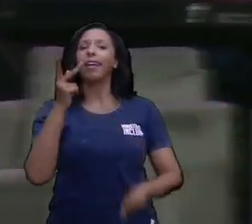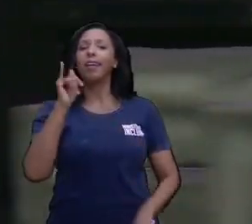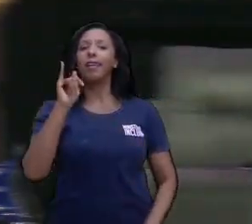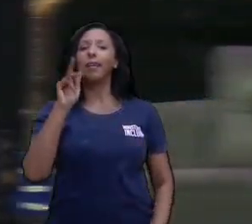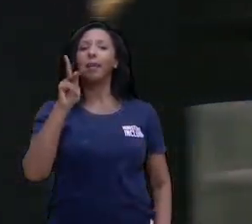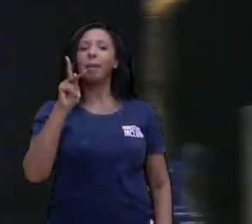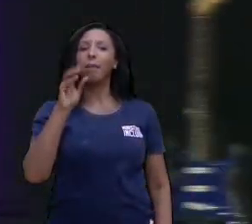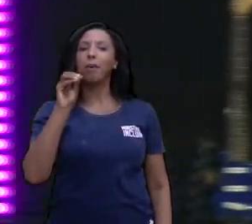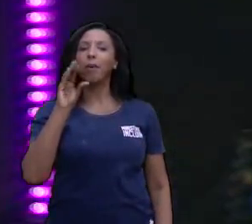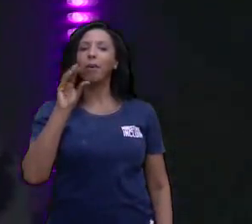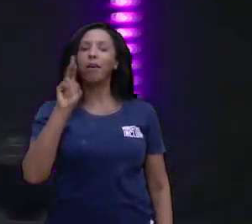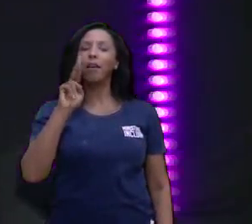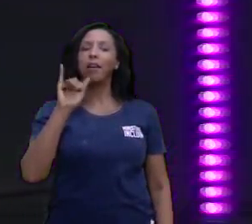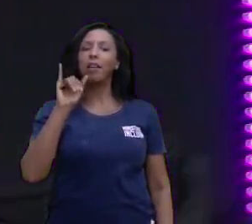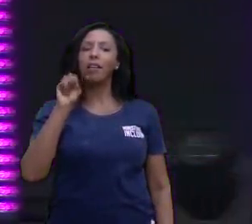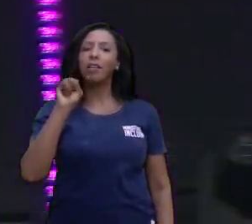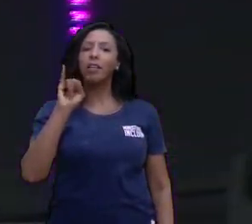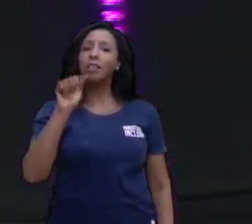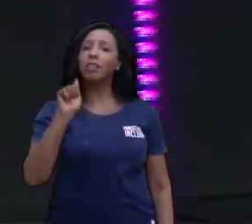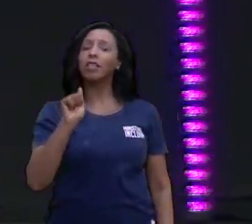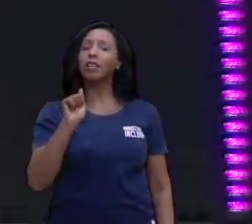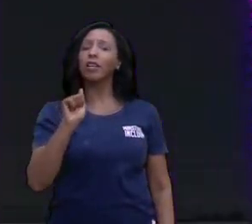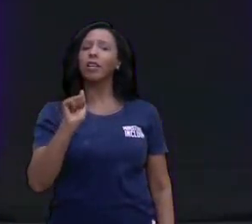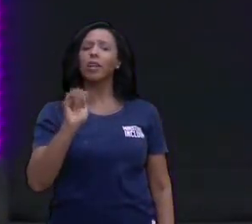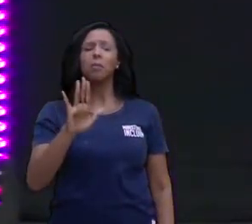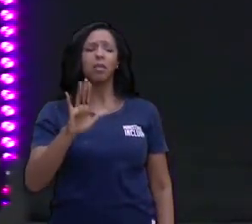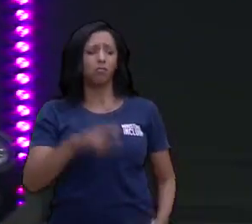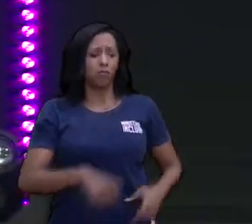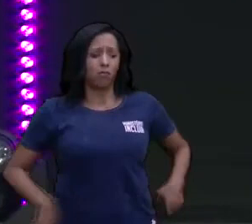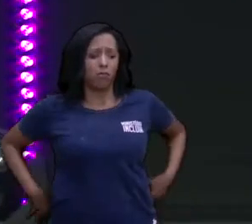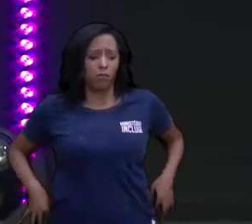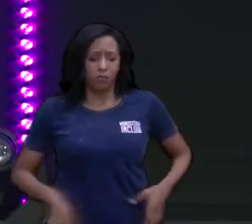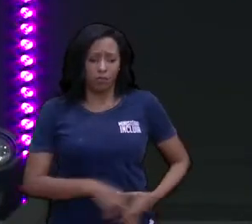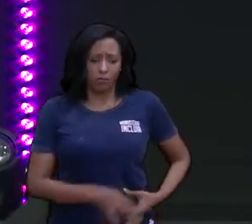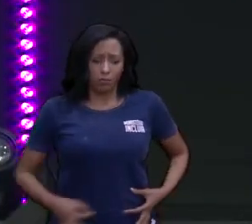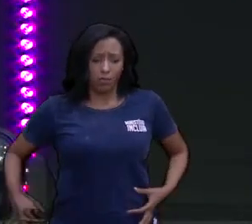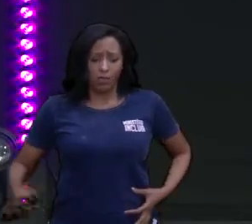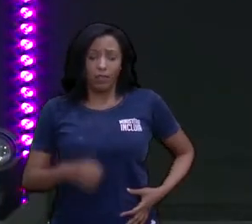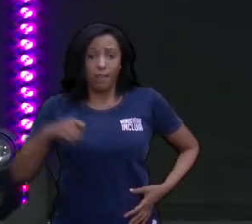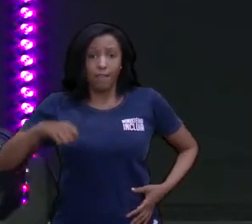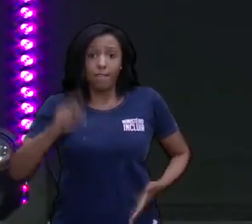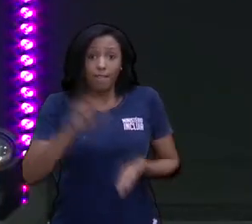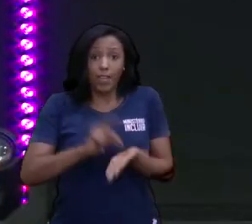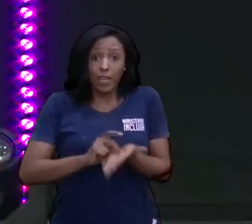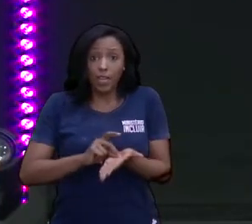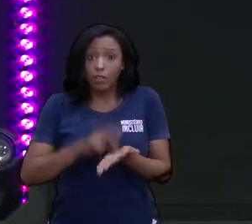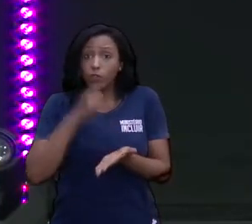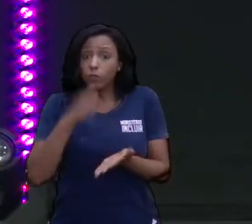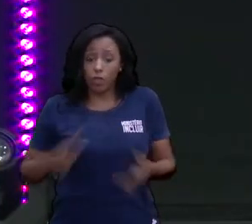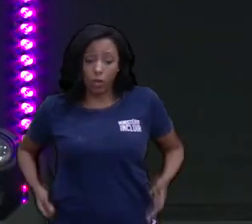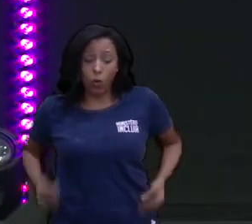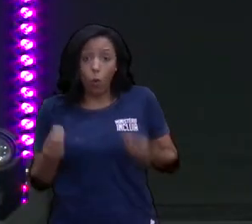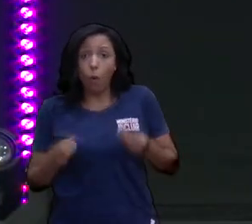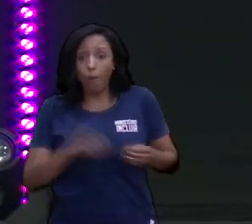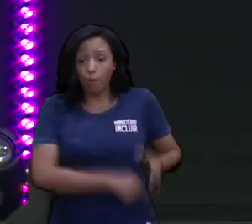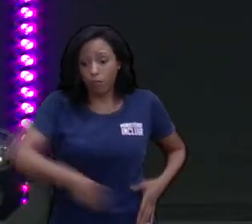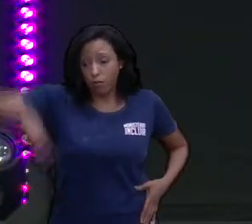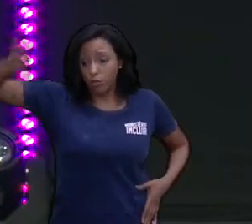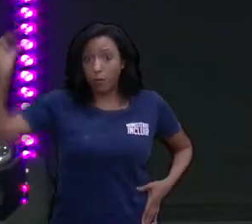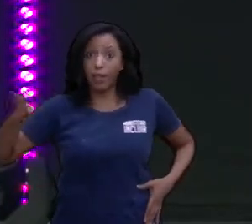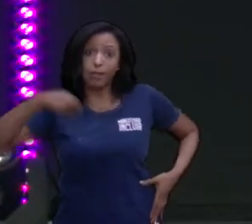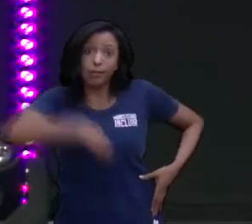a base de tudo porque no se o cinto da verdade não foi colocado você vai ter espada depois nem facão depois você não vai ter um arco